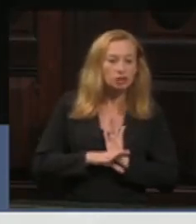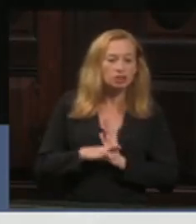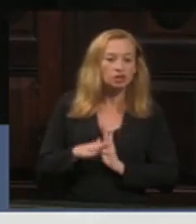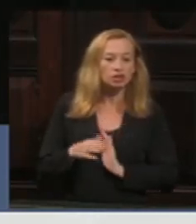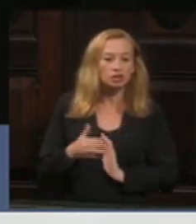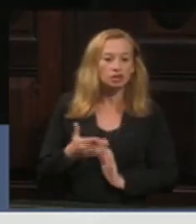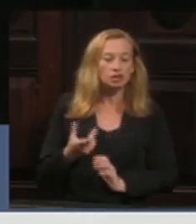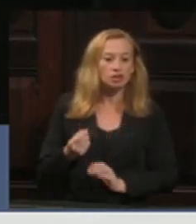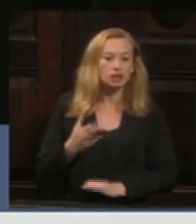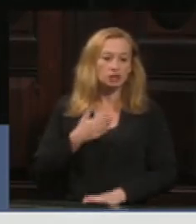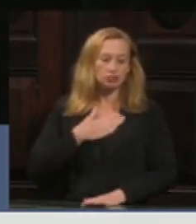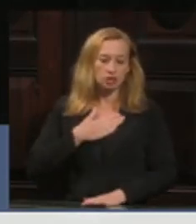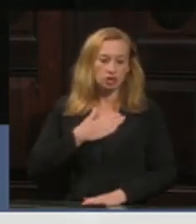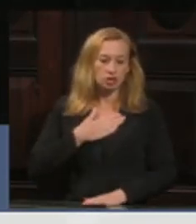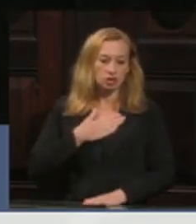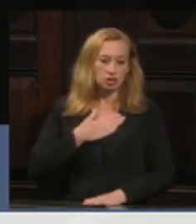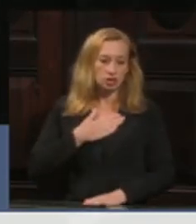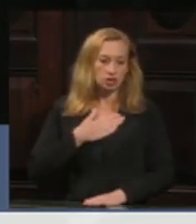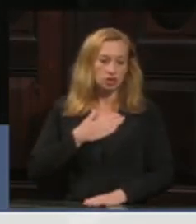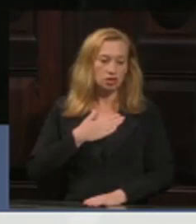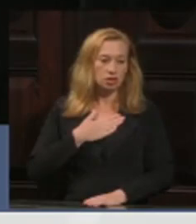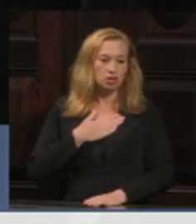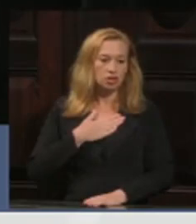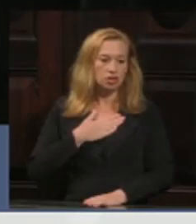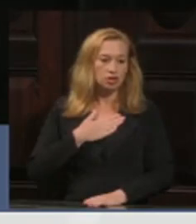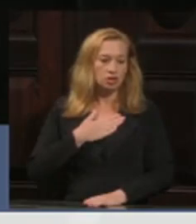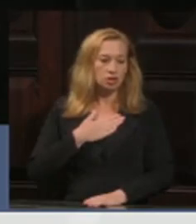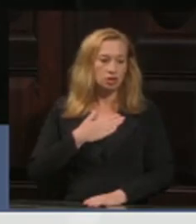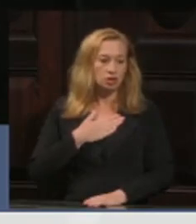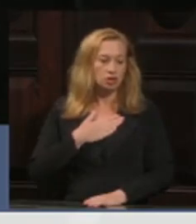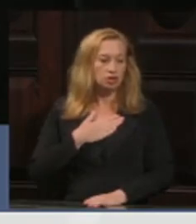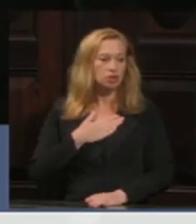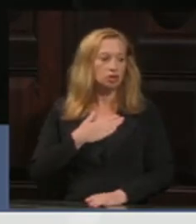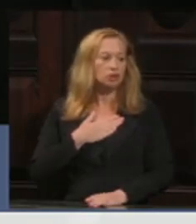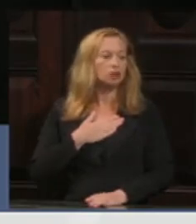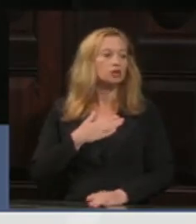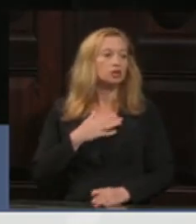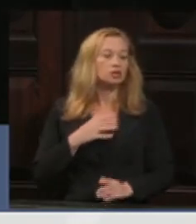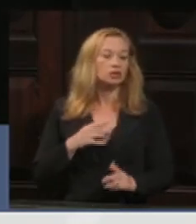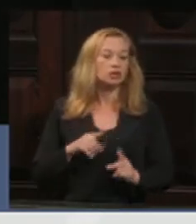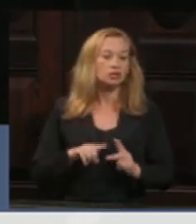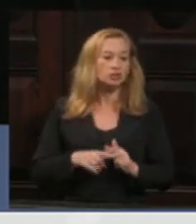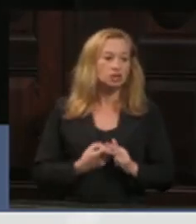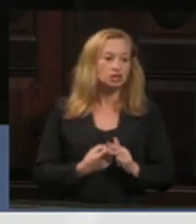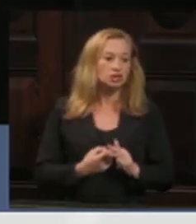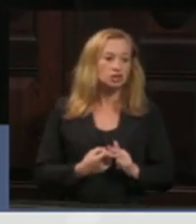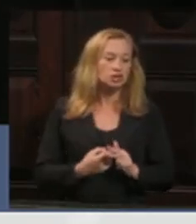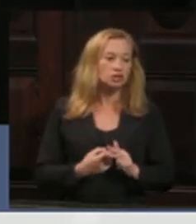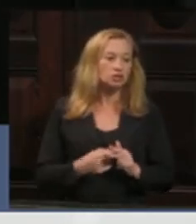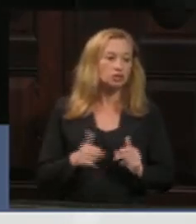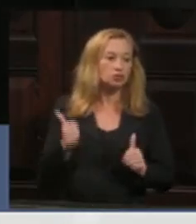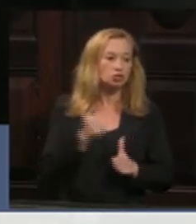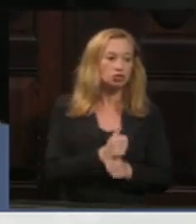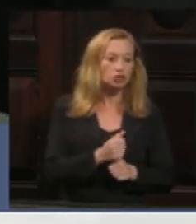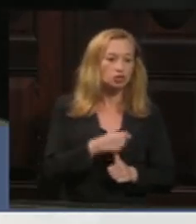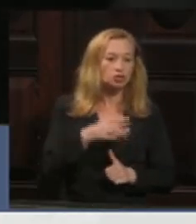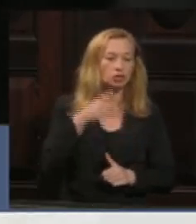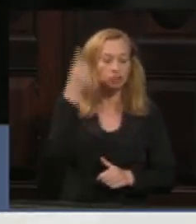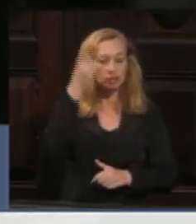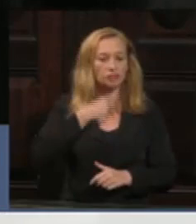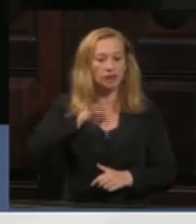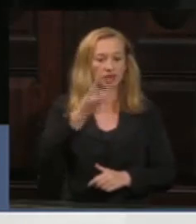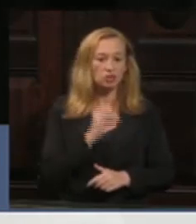no substitutivo deputado Márcio Pacheco, novo substitutivo. Uma, seria bom você